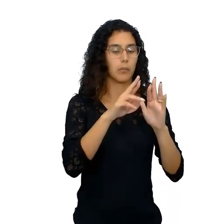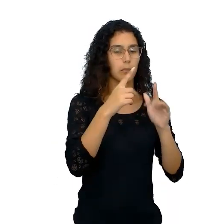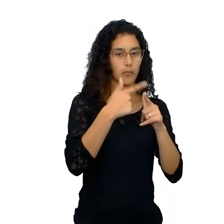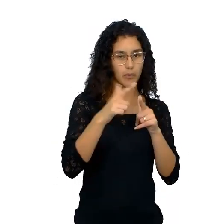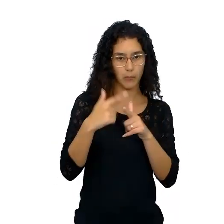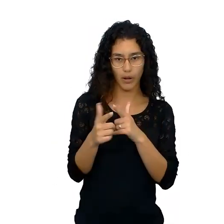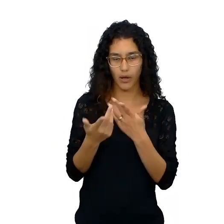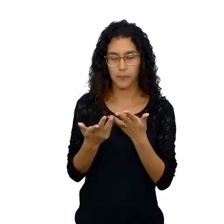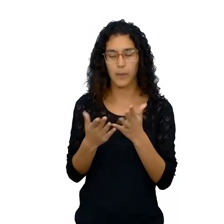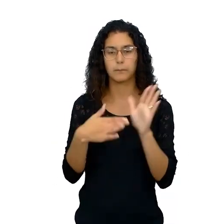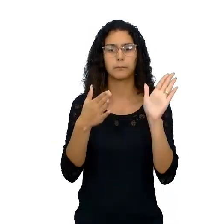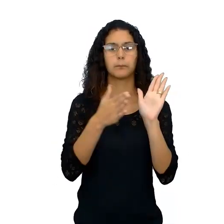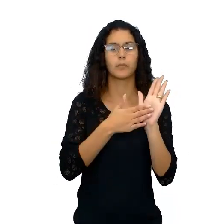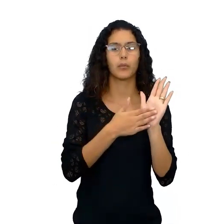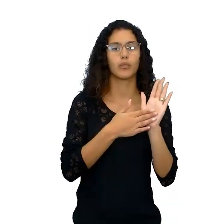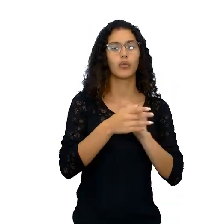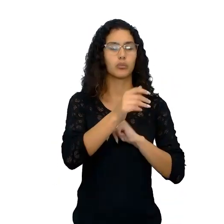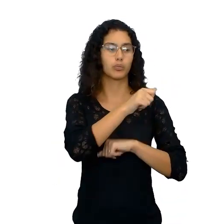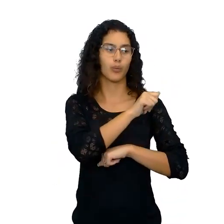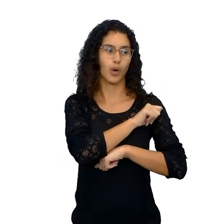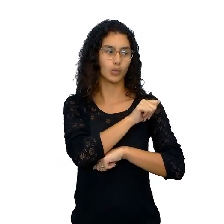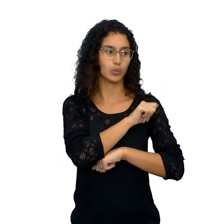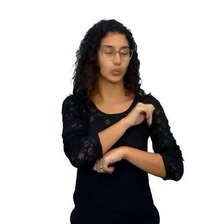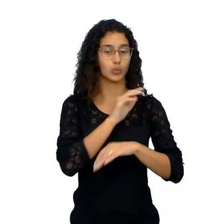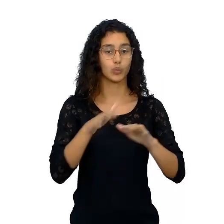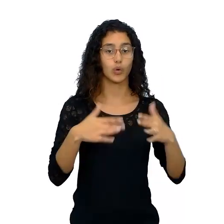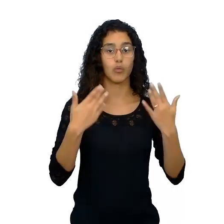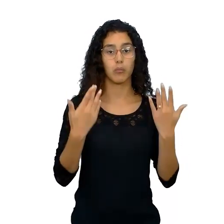Será que eu propus para esses estudantes algum